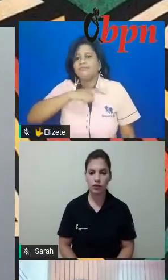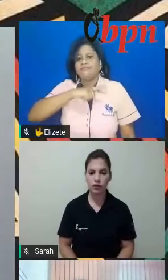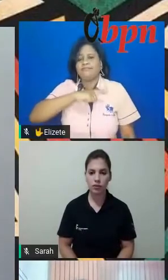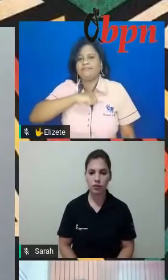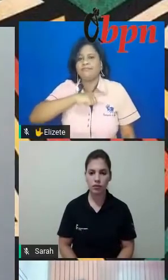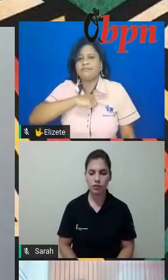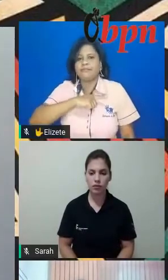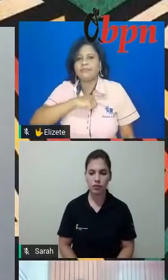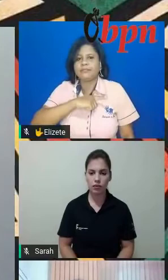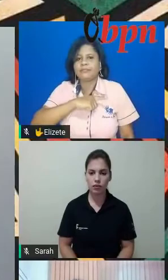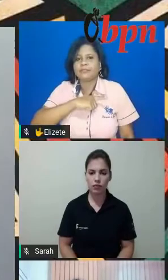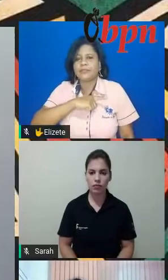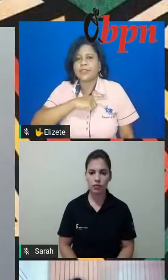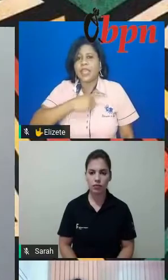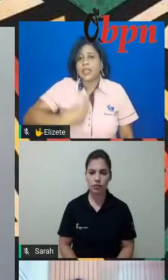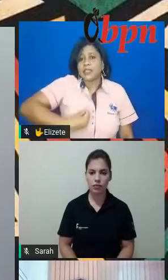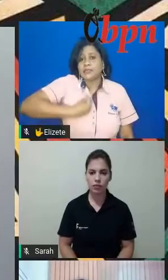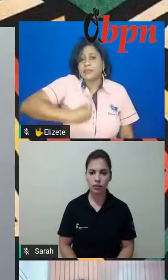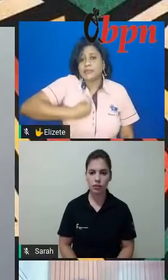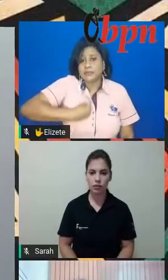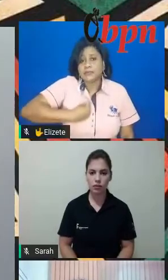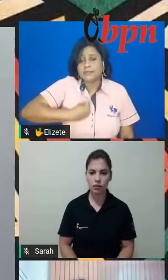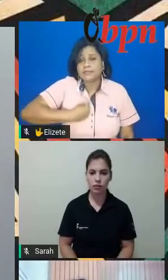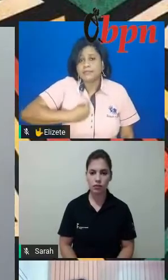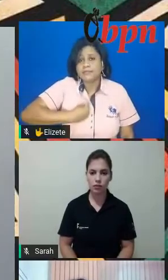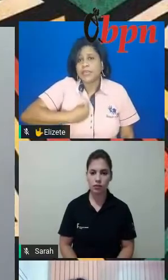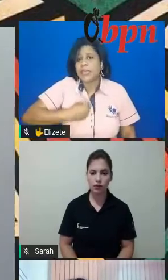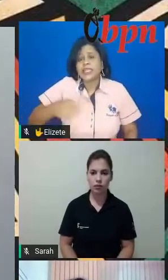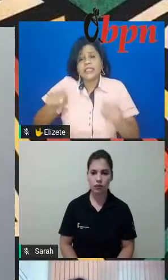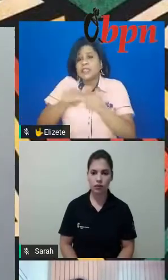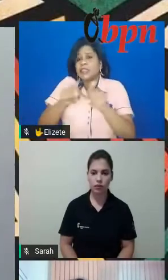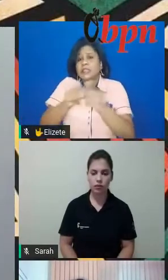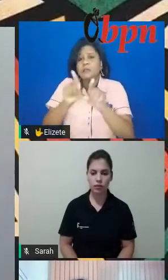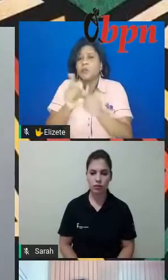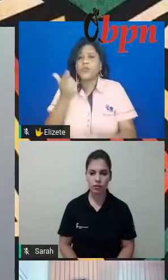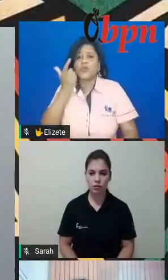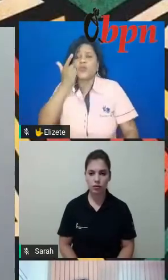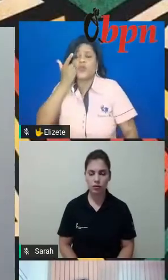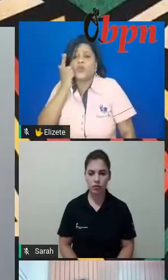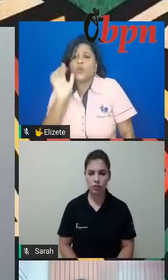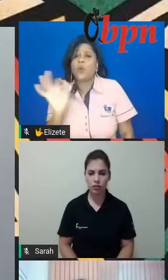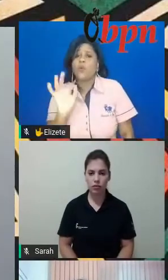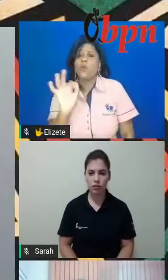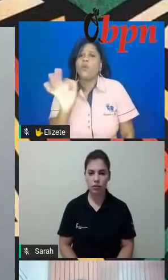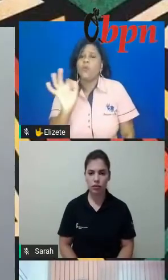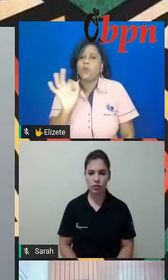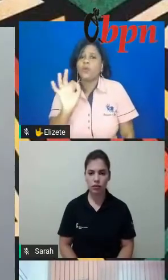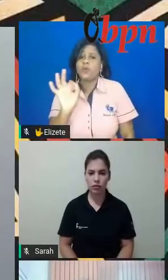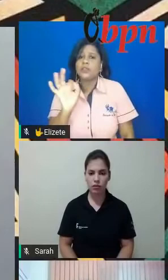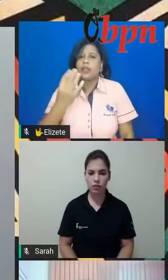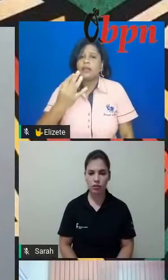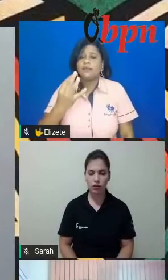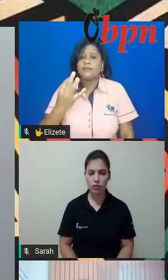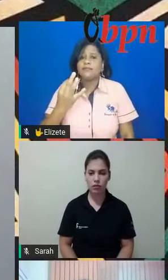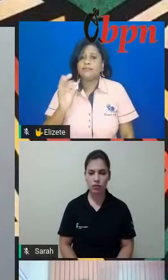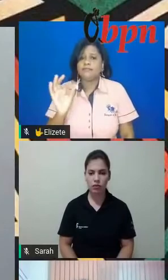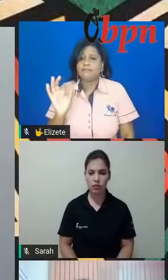a sua sobrevivência e não garantiria também a sua sobrevivência, a sua